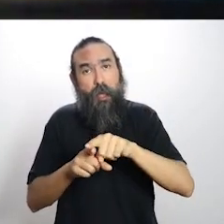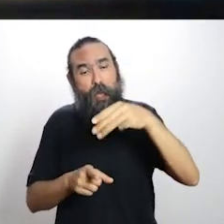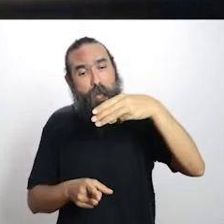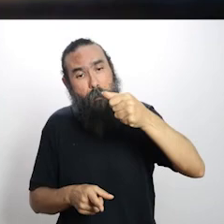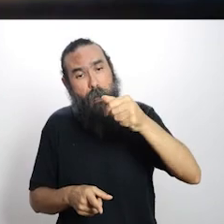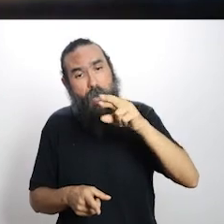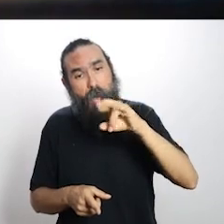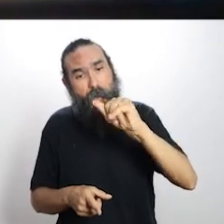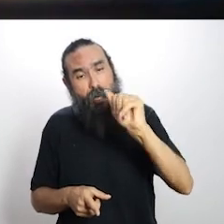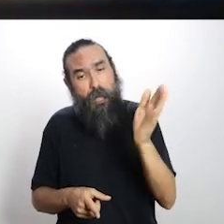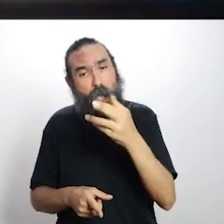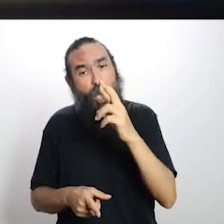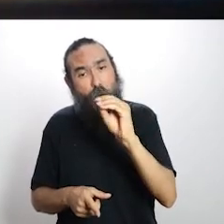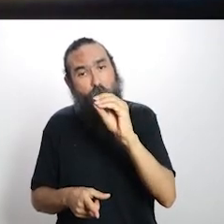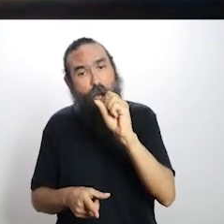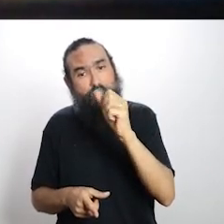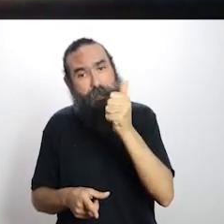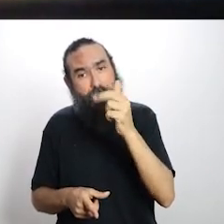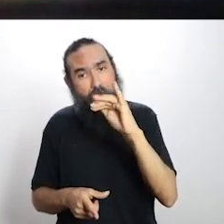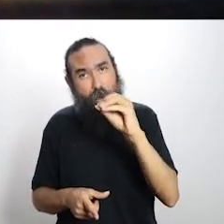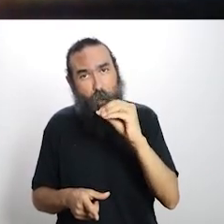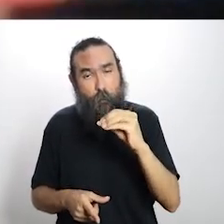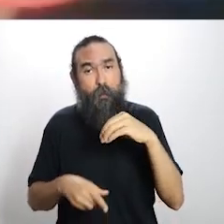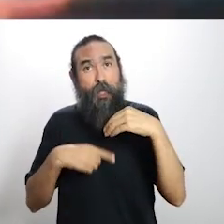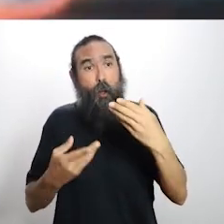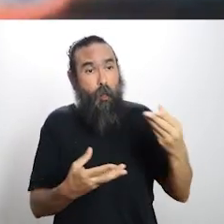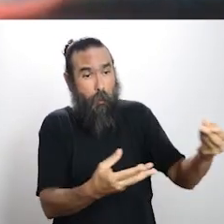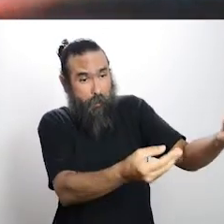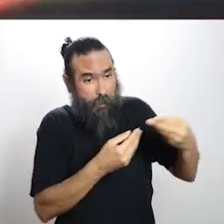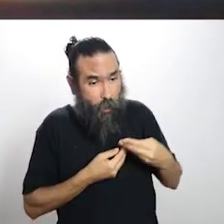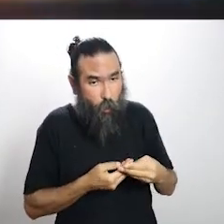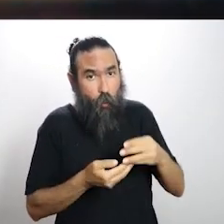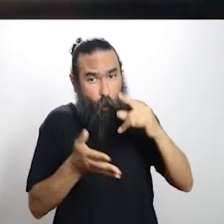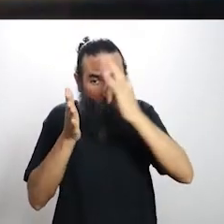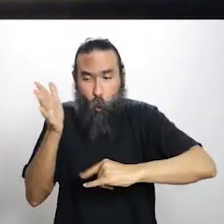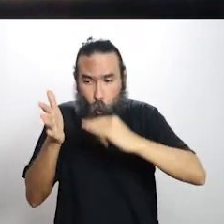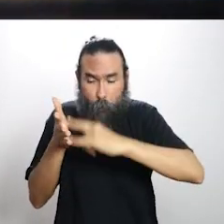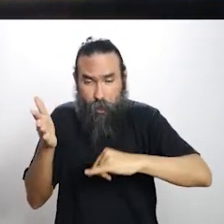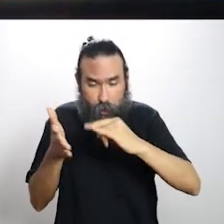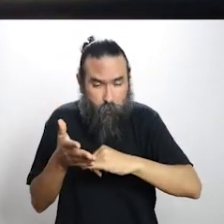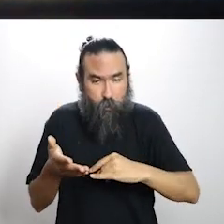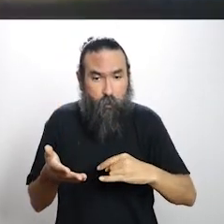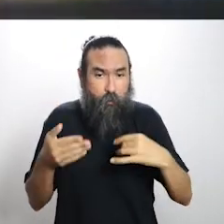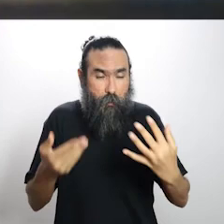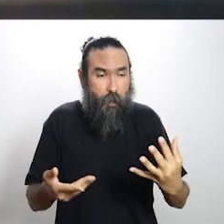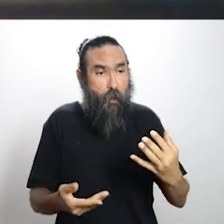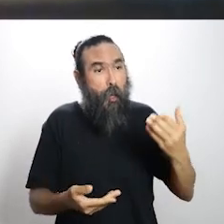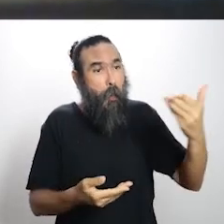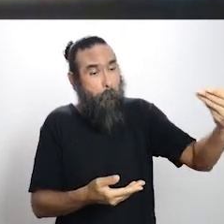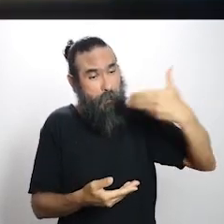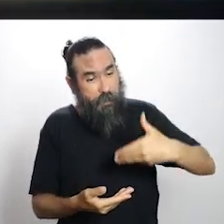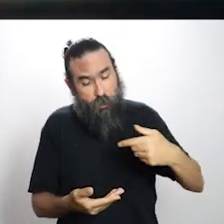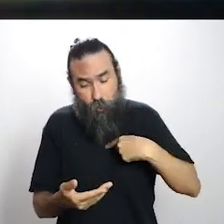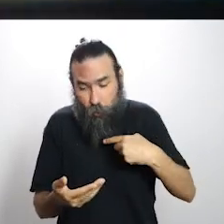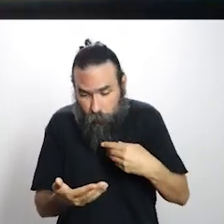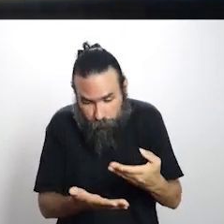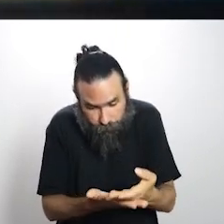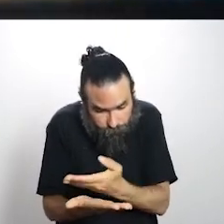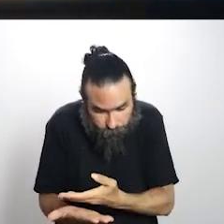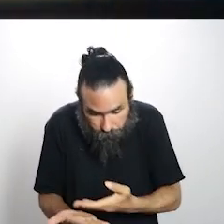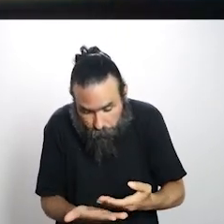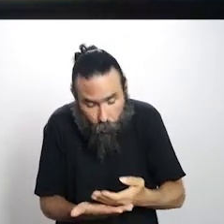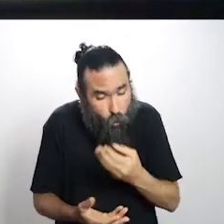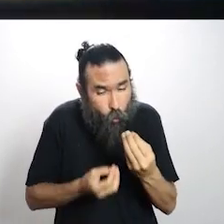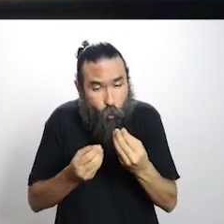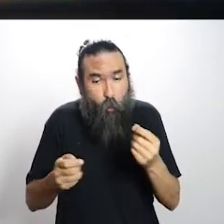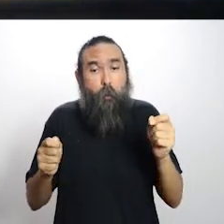deputada me entregou todos os documentos que haviam recebido, a Comissão de Cultura também encaminhou, e pediu que eu fizesse uma análise para a gente avaliar o que poderia ser feito